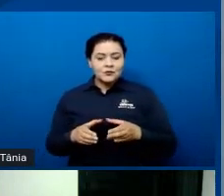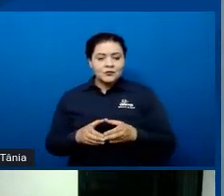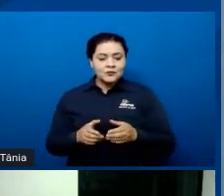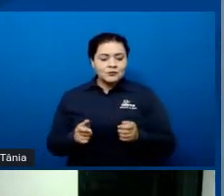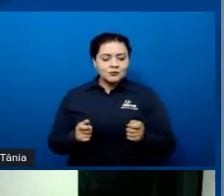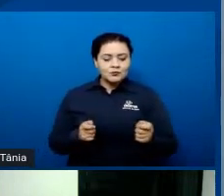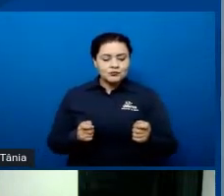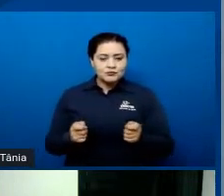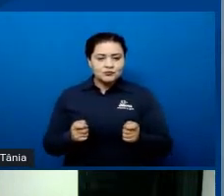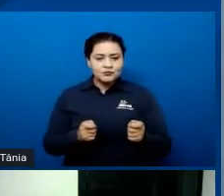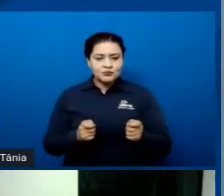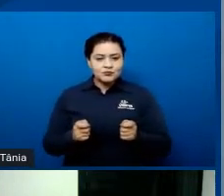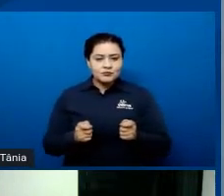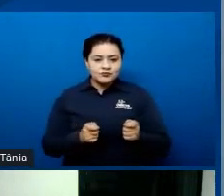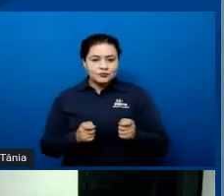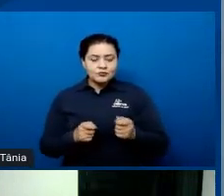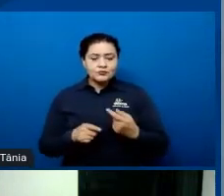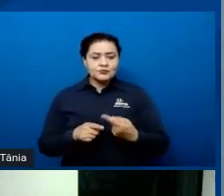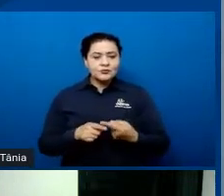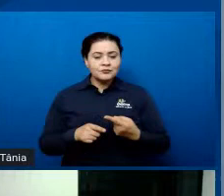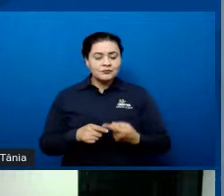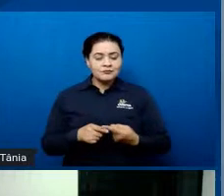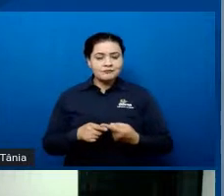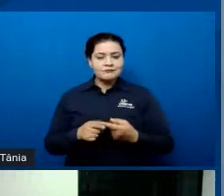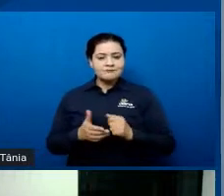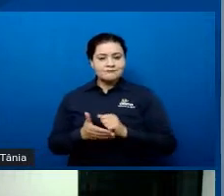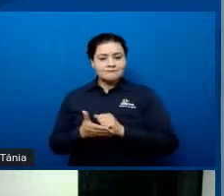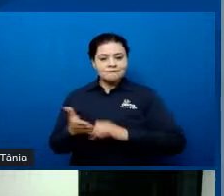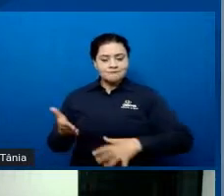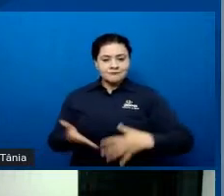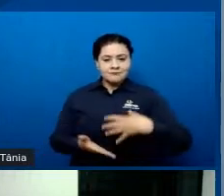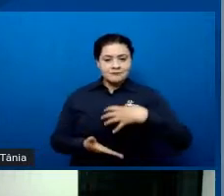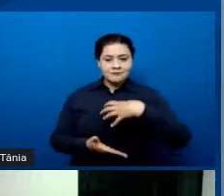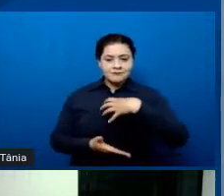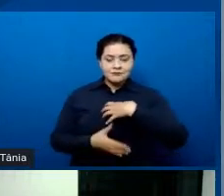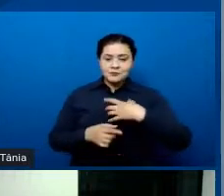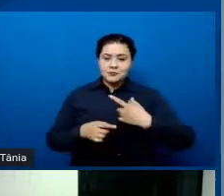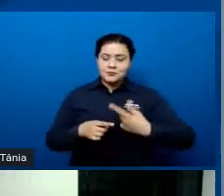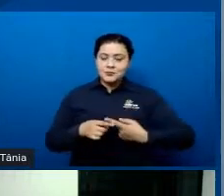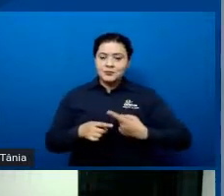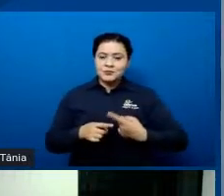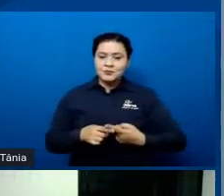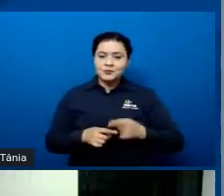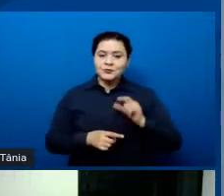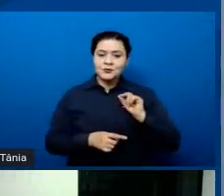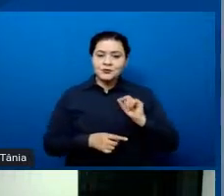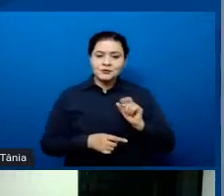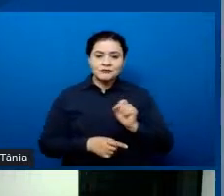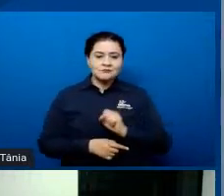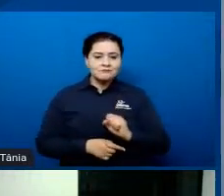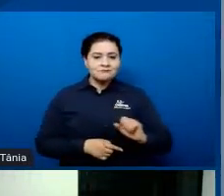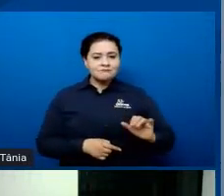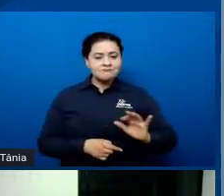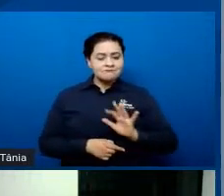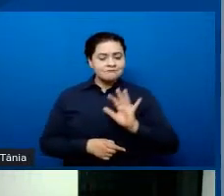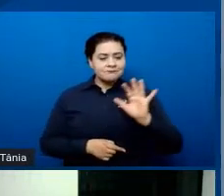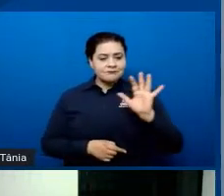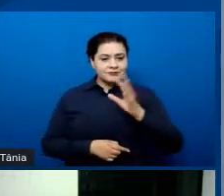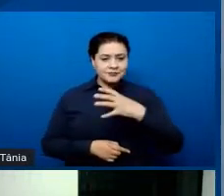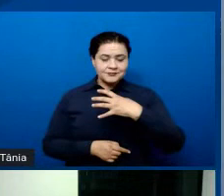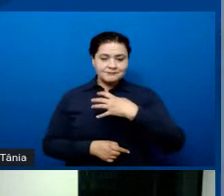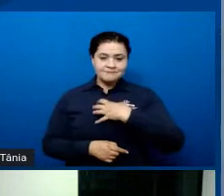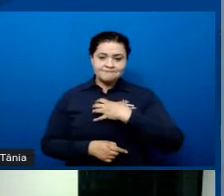controlar, né, uma atividade dessas aí. Então, ela se torna algo extremamente